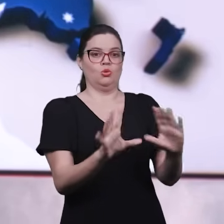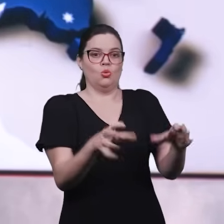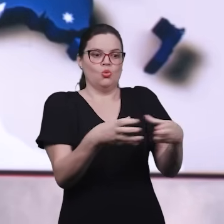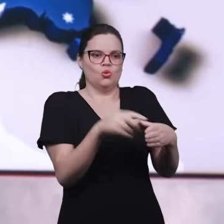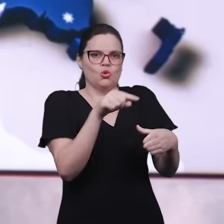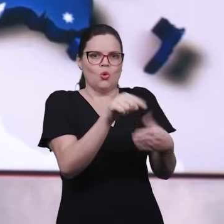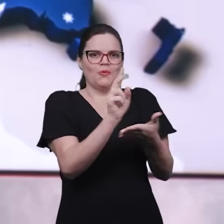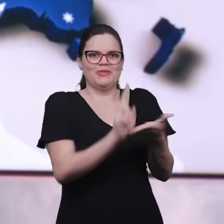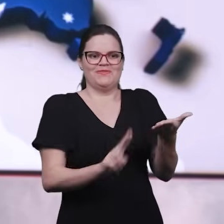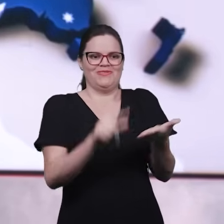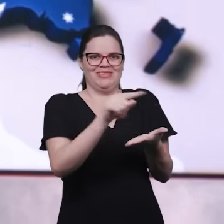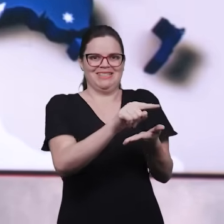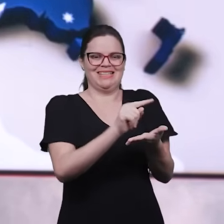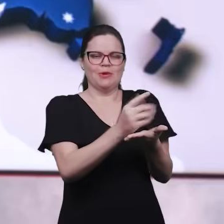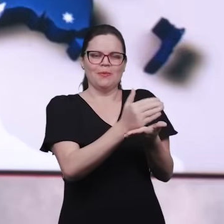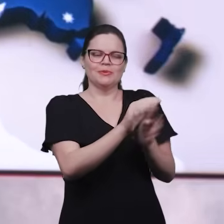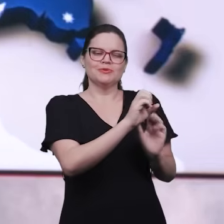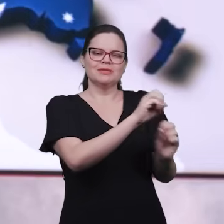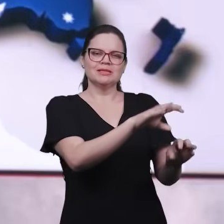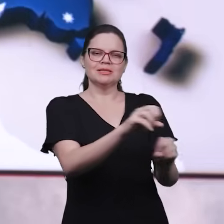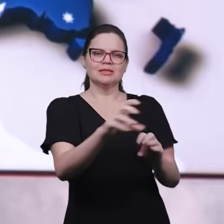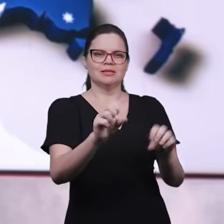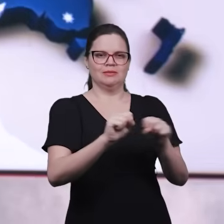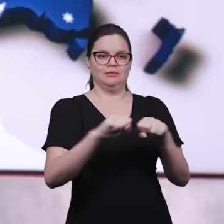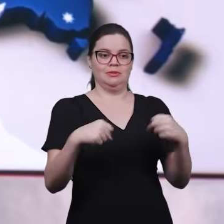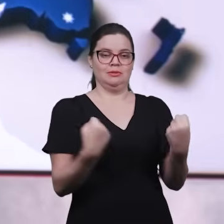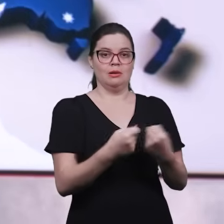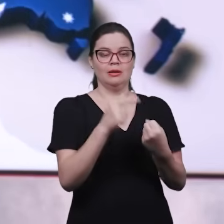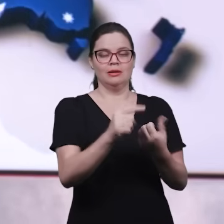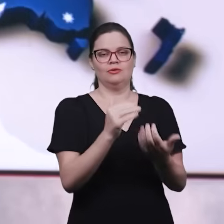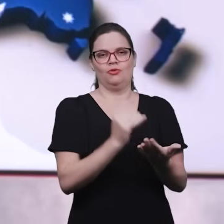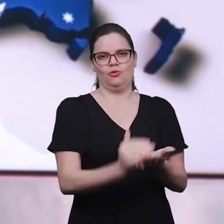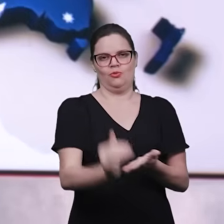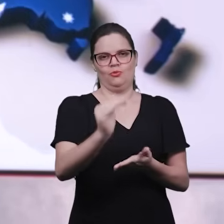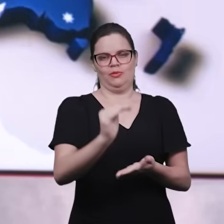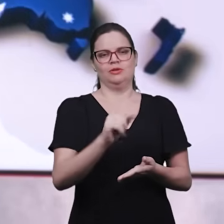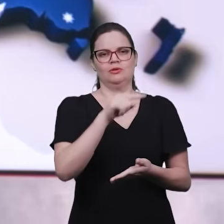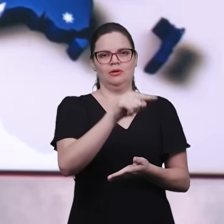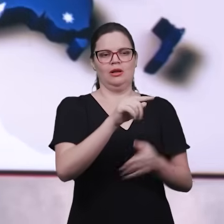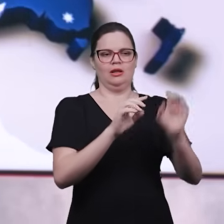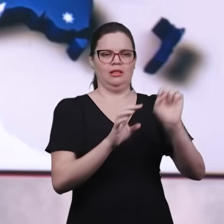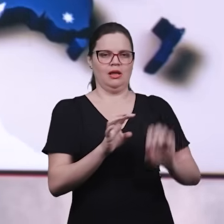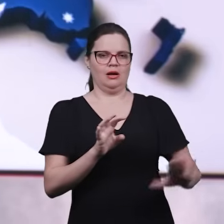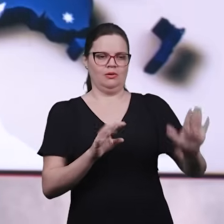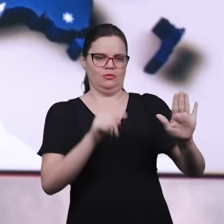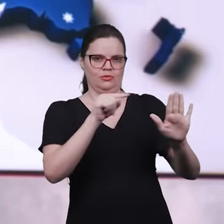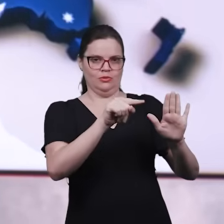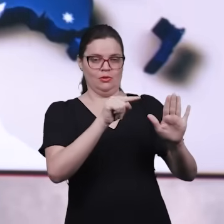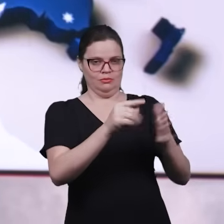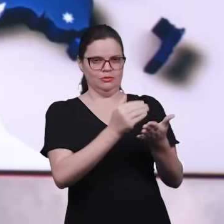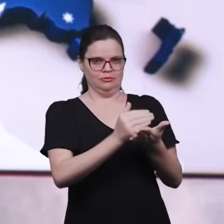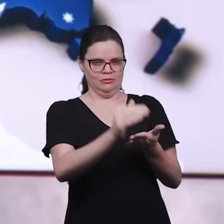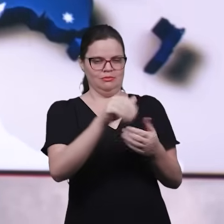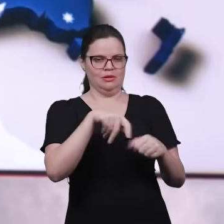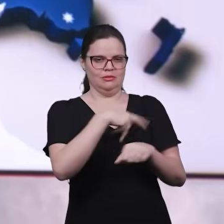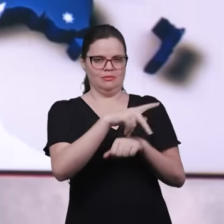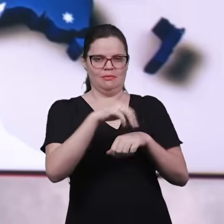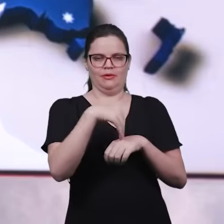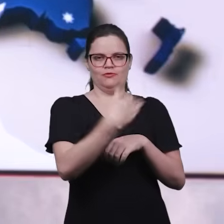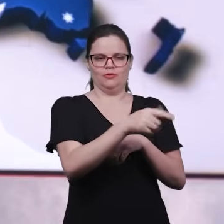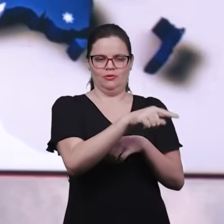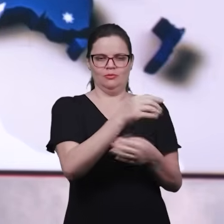com aquele grupinho que estava começando ali. Esse foi o início, nosso início no exterior praticamente foi